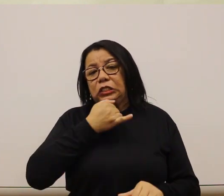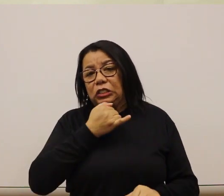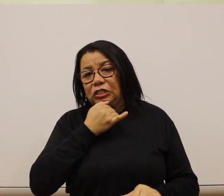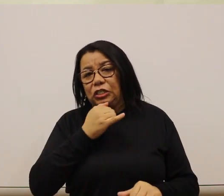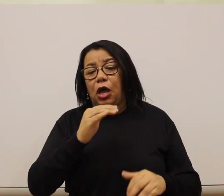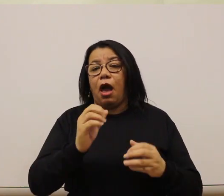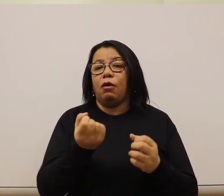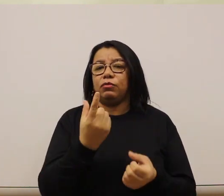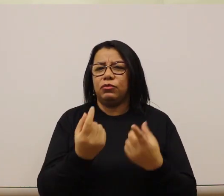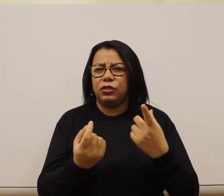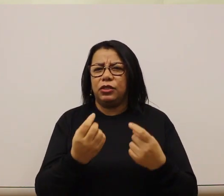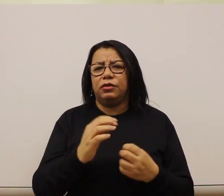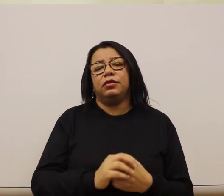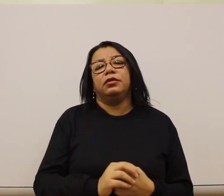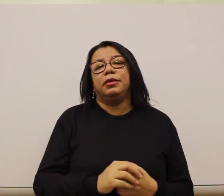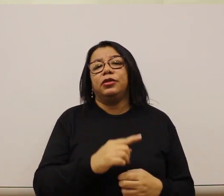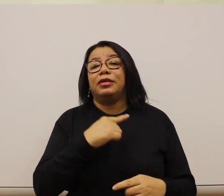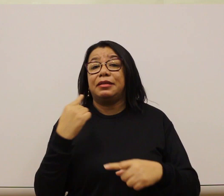255.398 mortes.